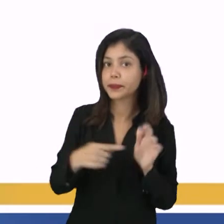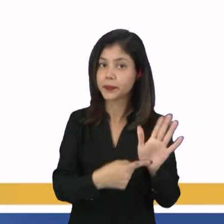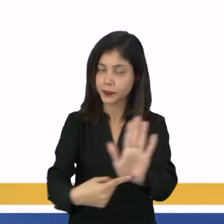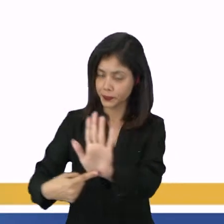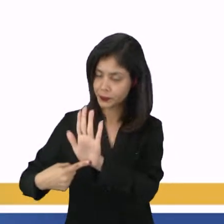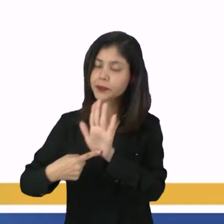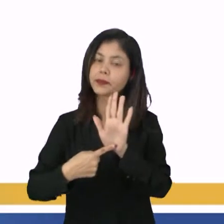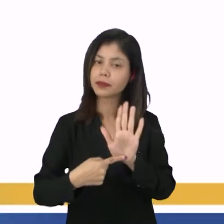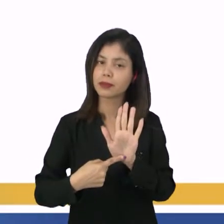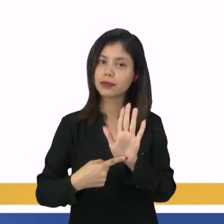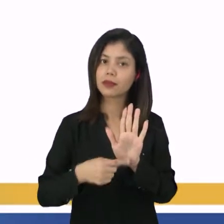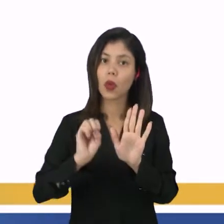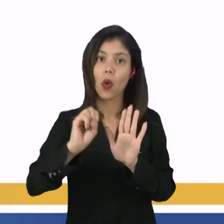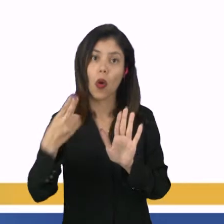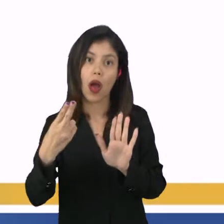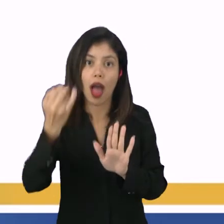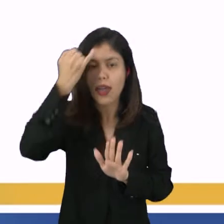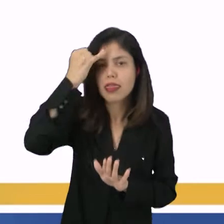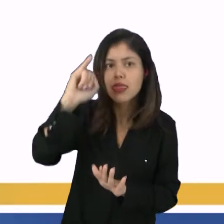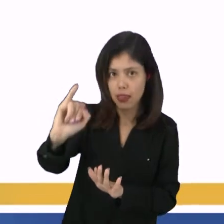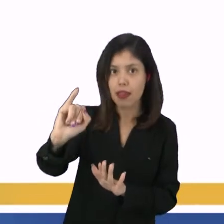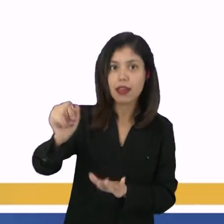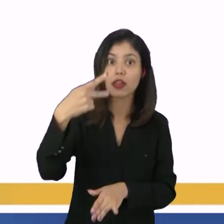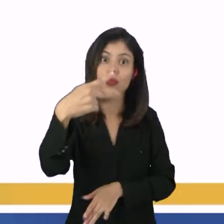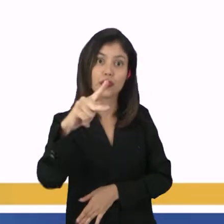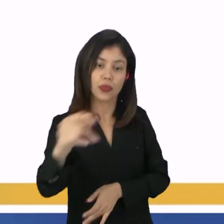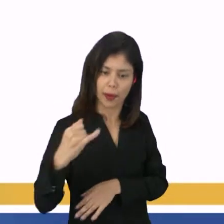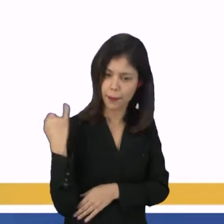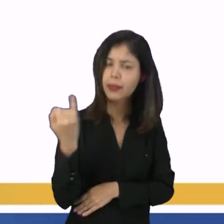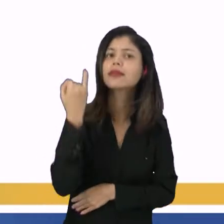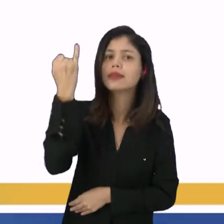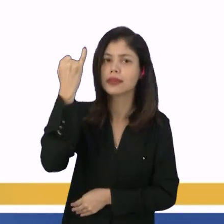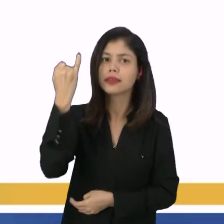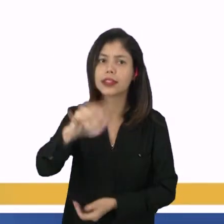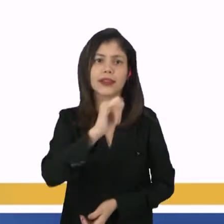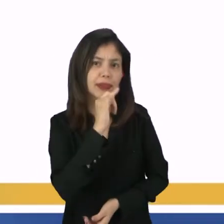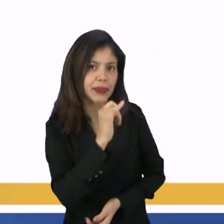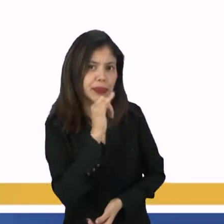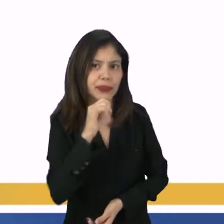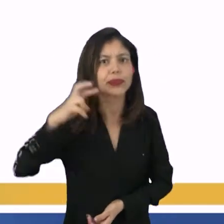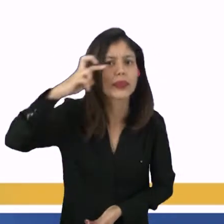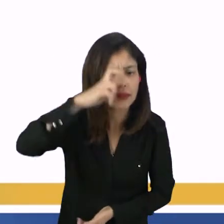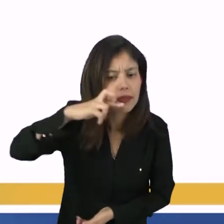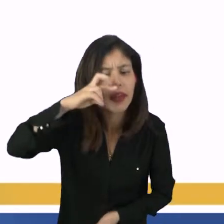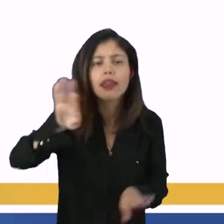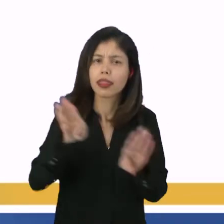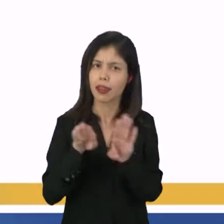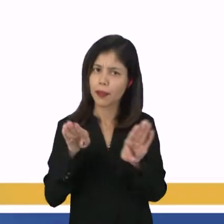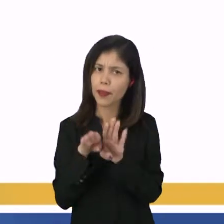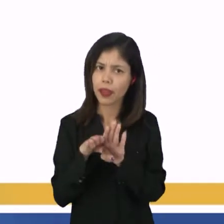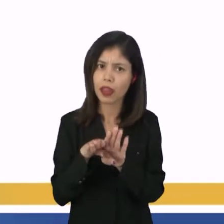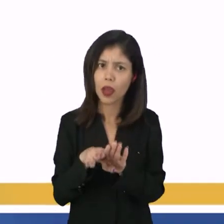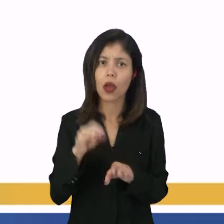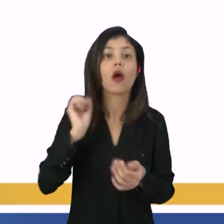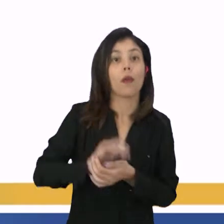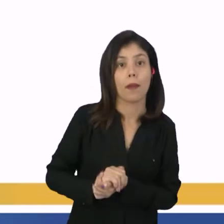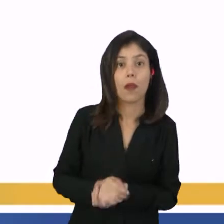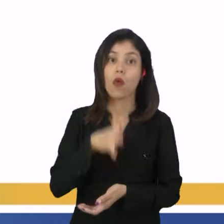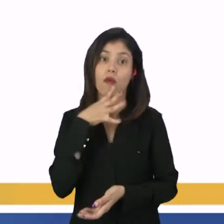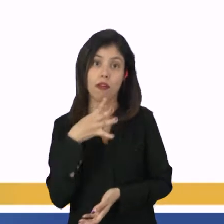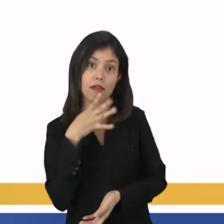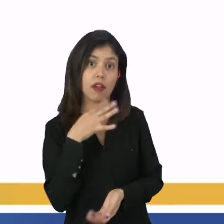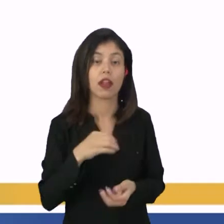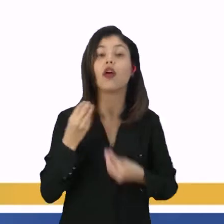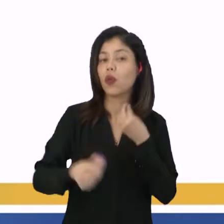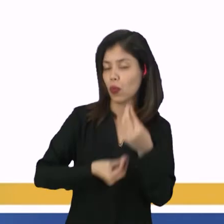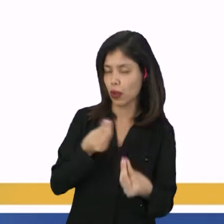expor, demonstrar ou defender as ideias principais, citando exemplos interessantes e analogias com casos conhecidos, de